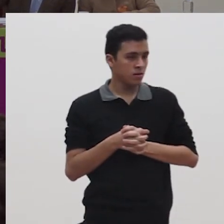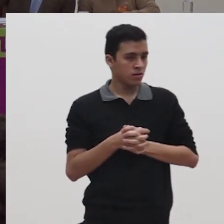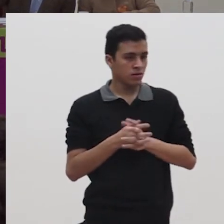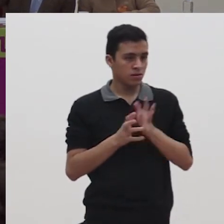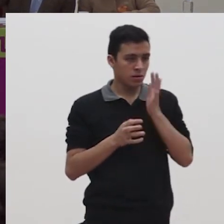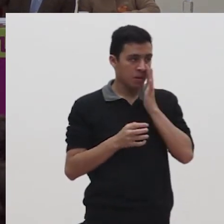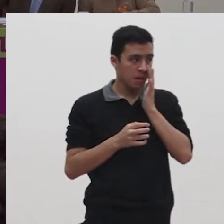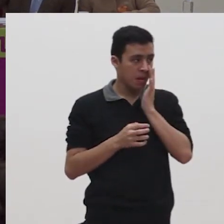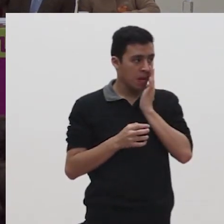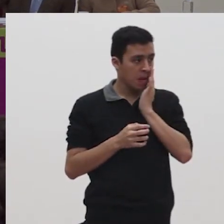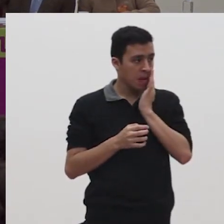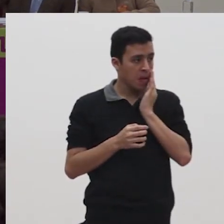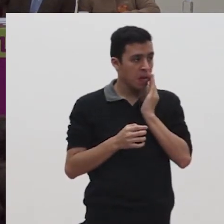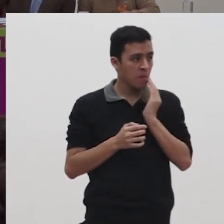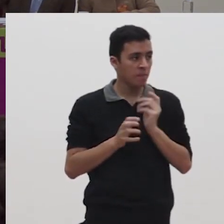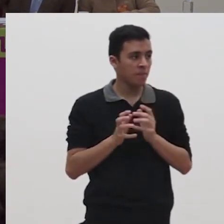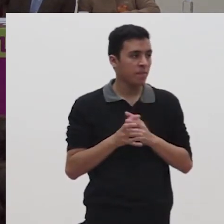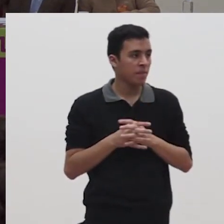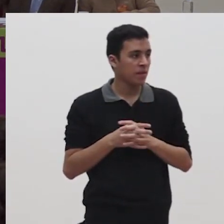da